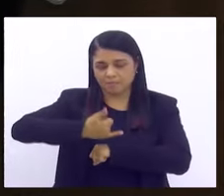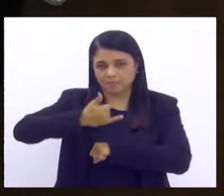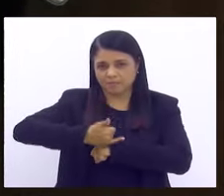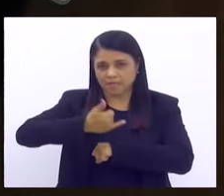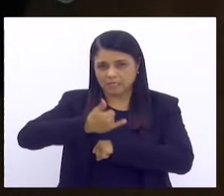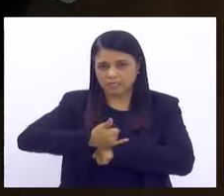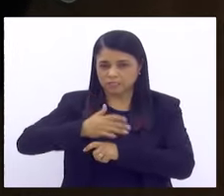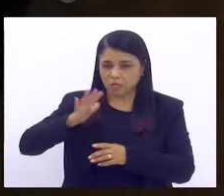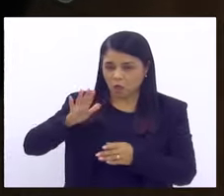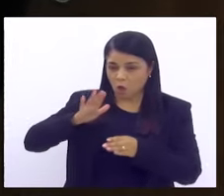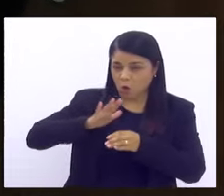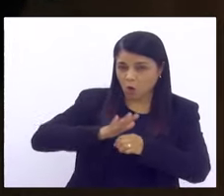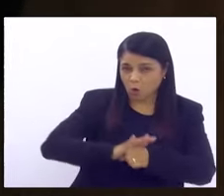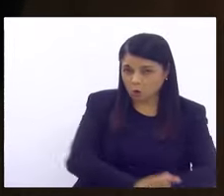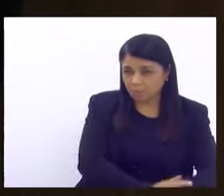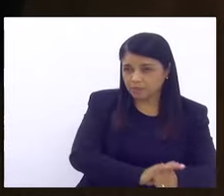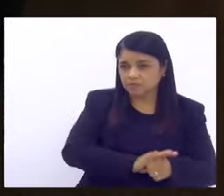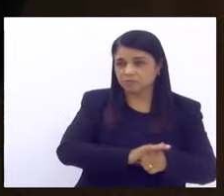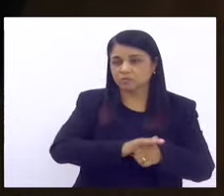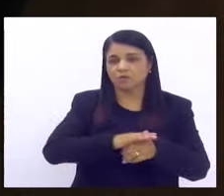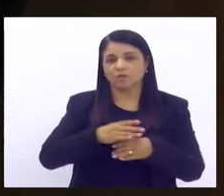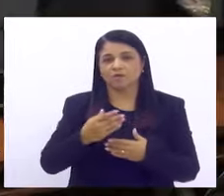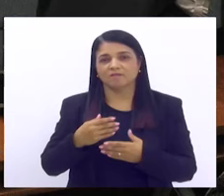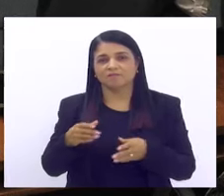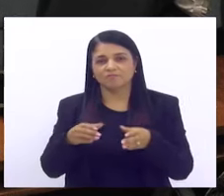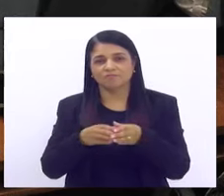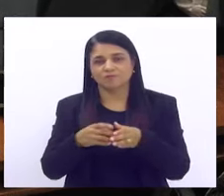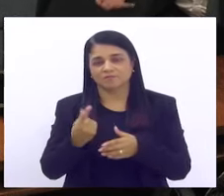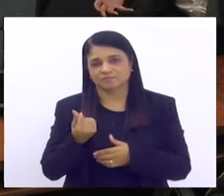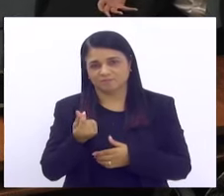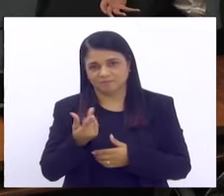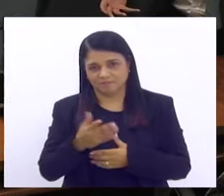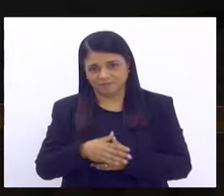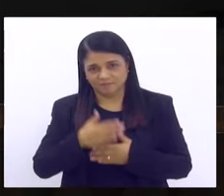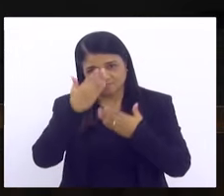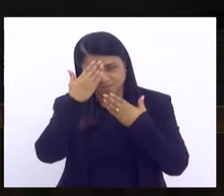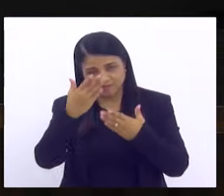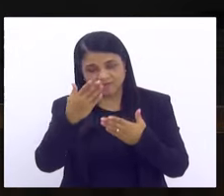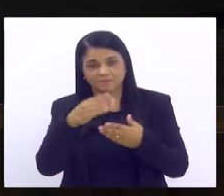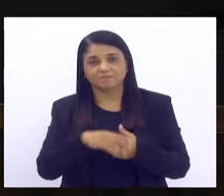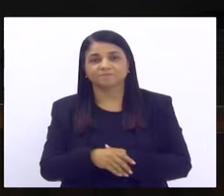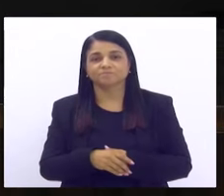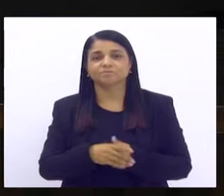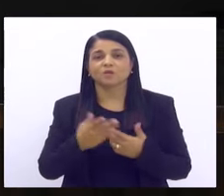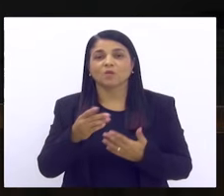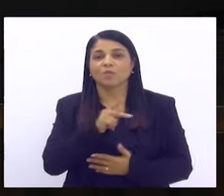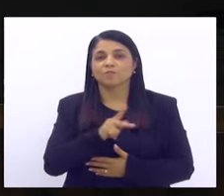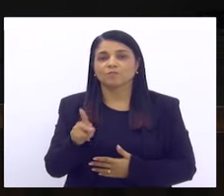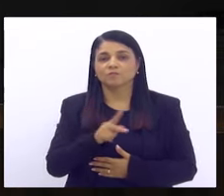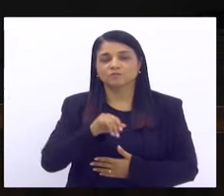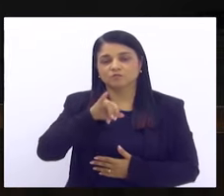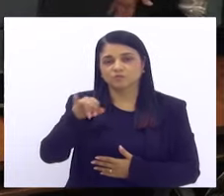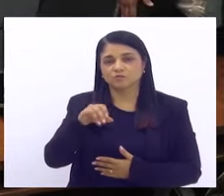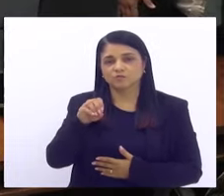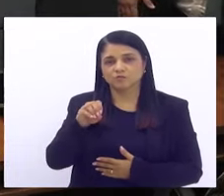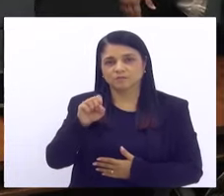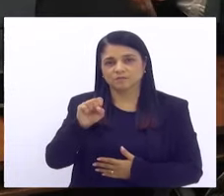e concentrador de riquezas. Muito obrigado, senhora presidente. Deputado professor Josimar, para declarar